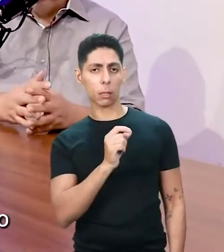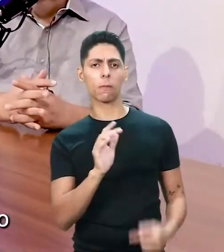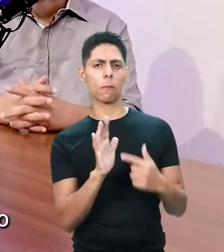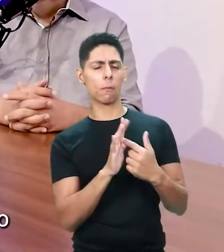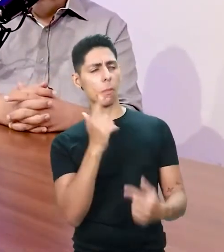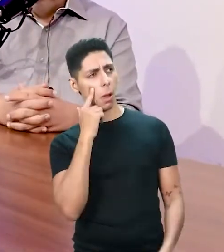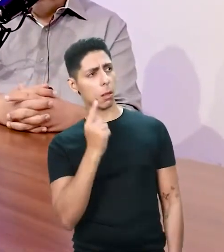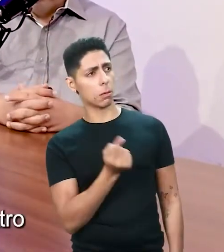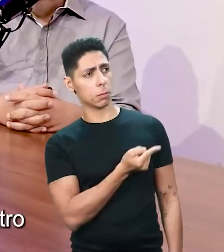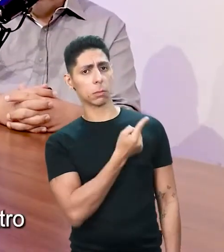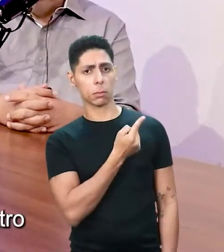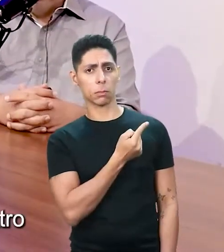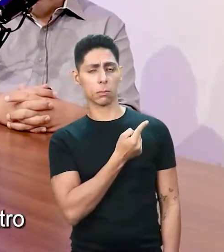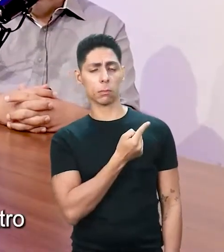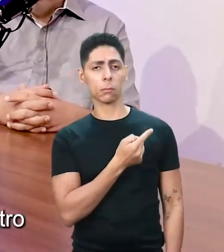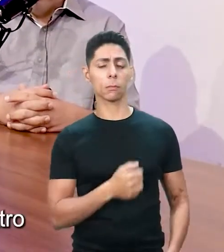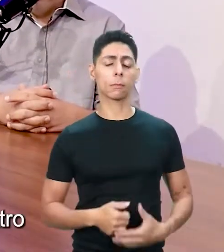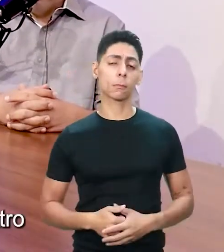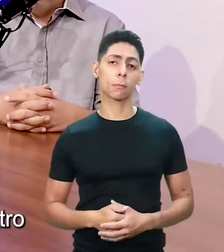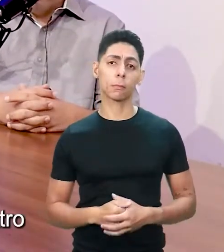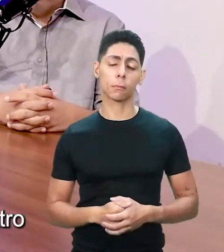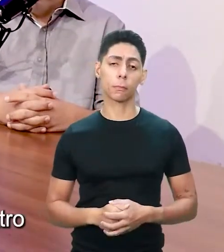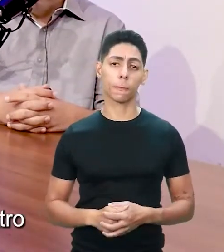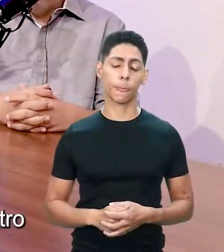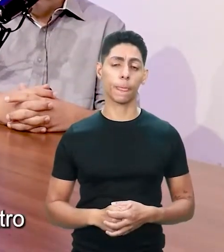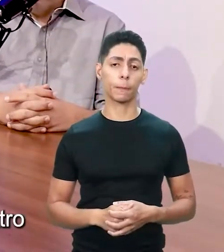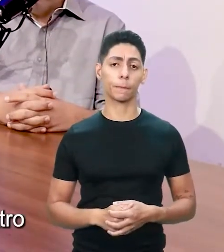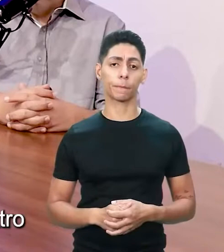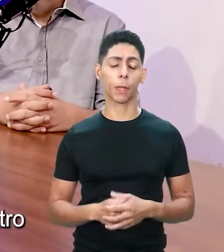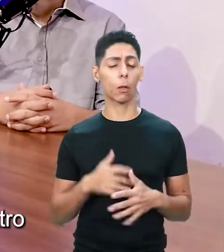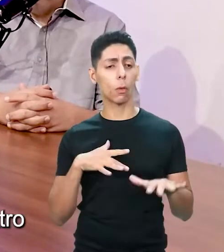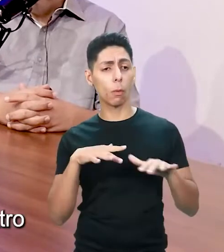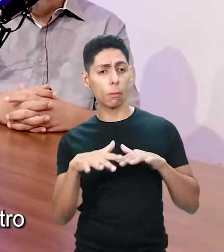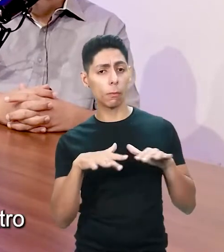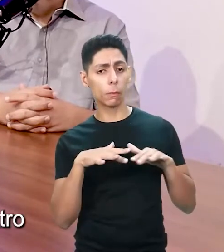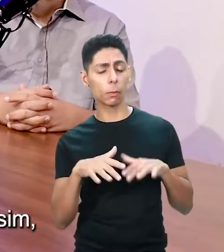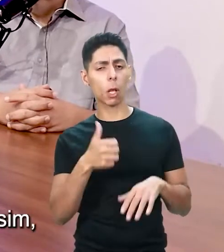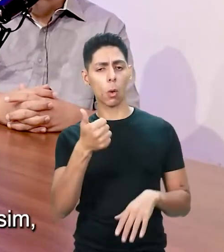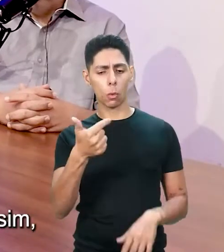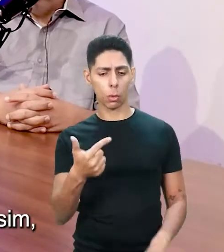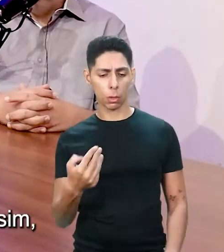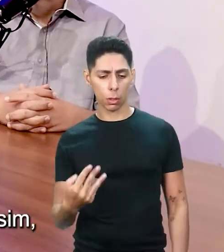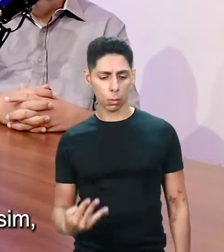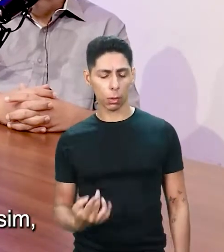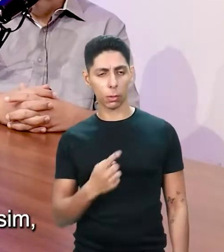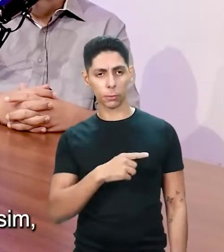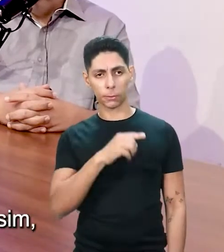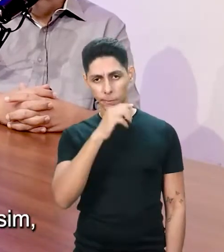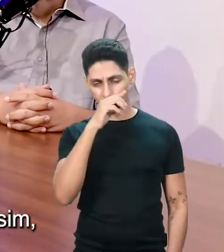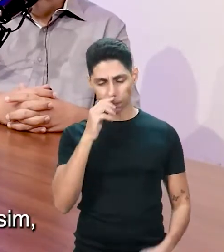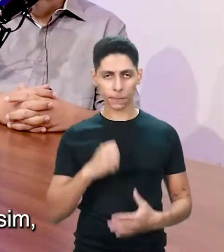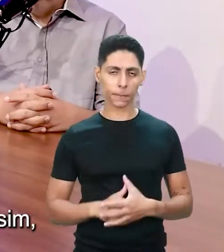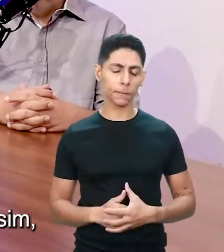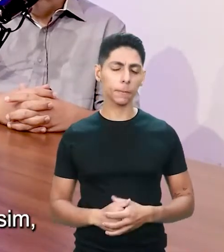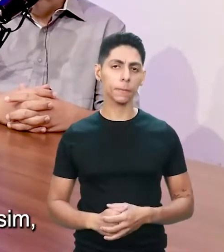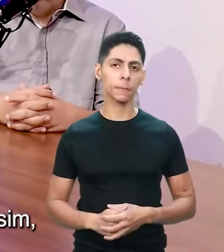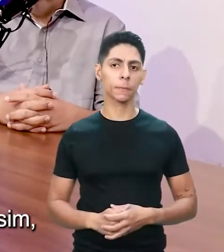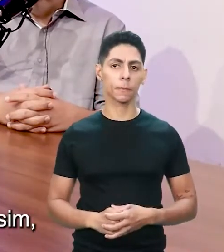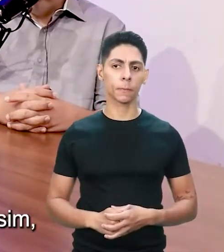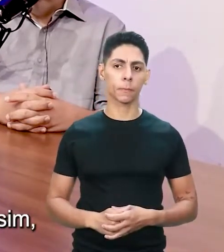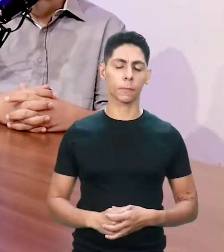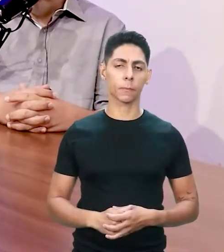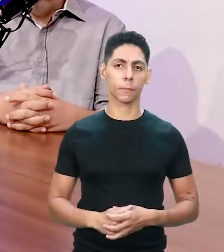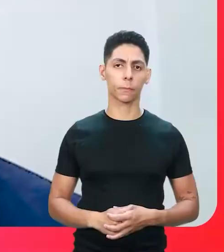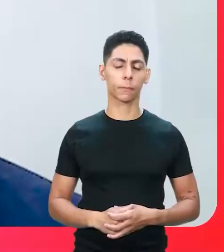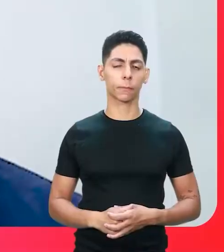está assistindo e enxerga, estou, na verdade, movimentando a mão. 1, 2, 3, 4. Nesse ritmo. Para lá e para cá. E, às vezes,